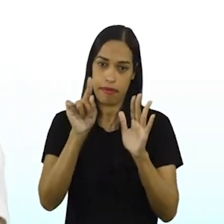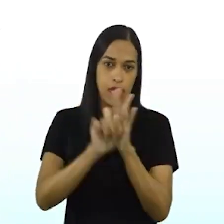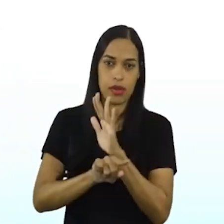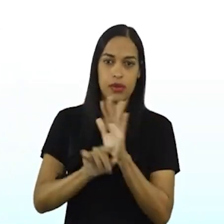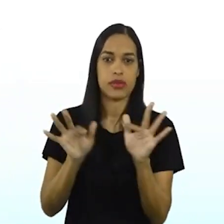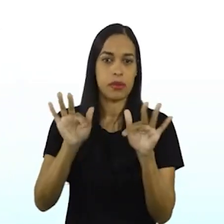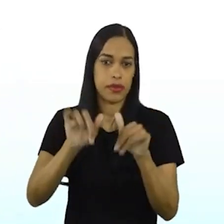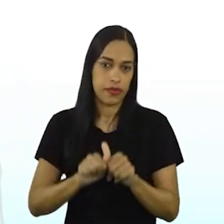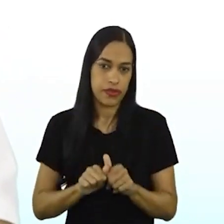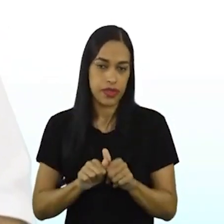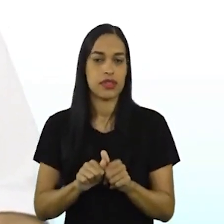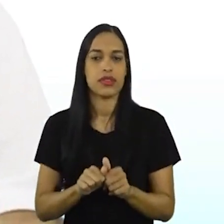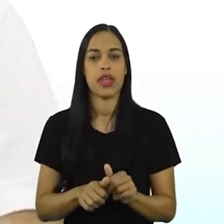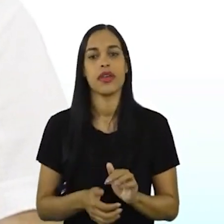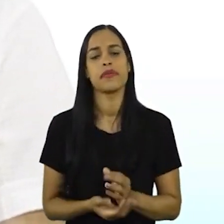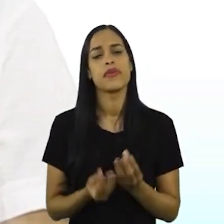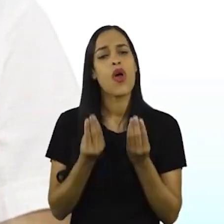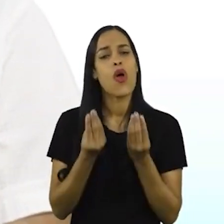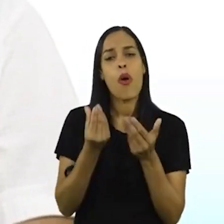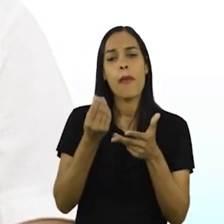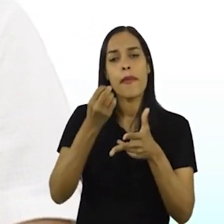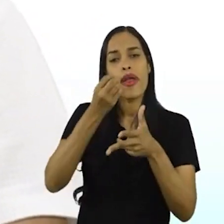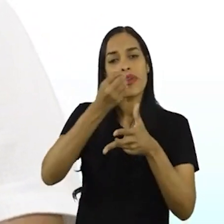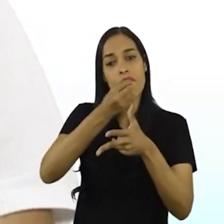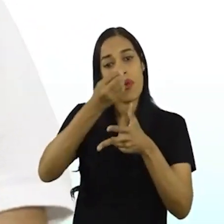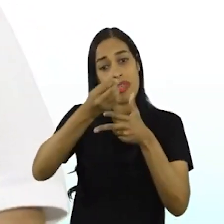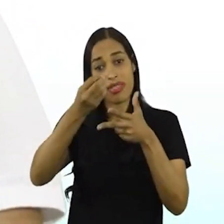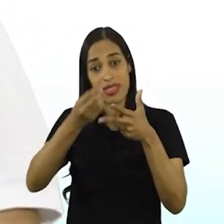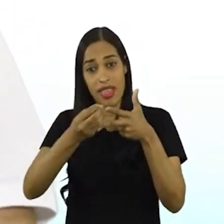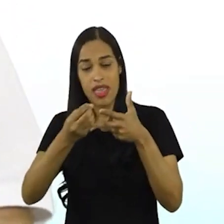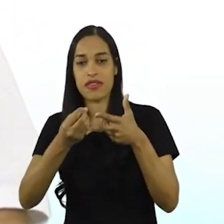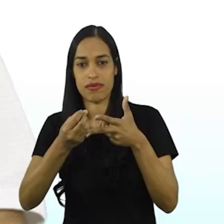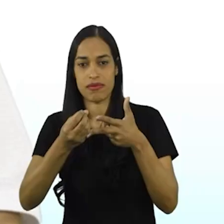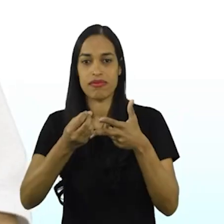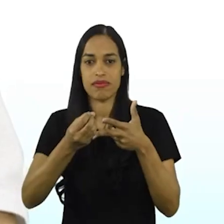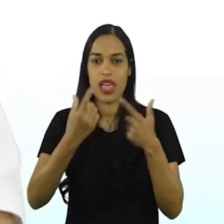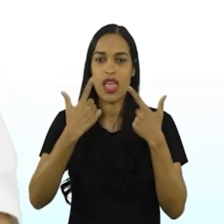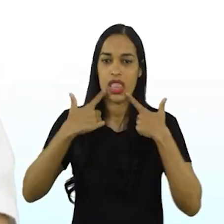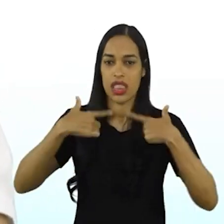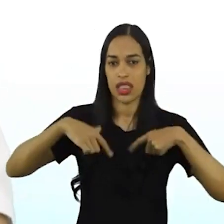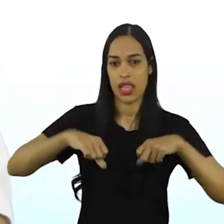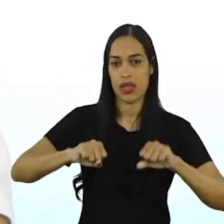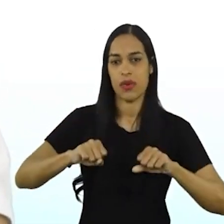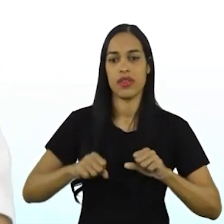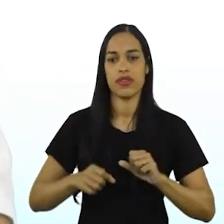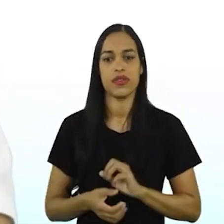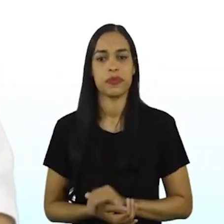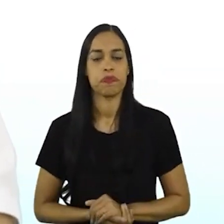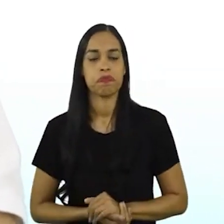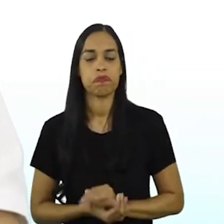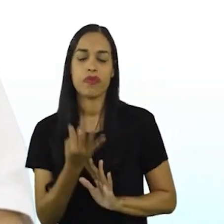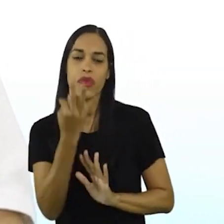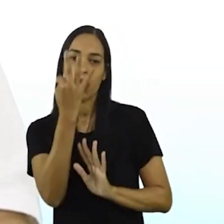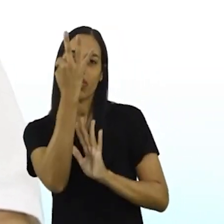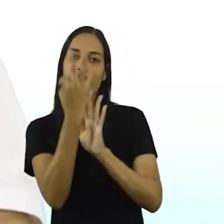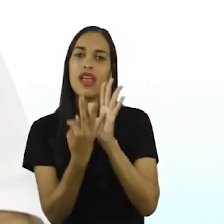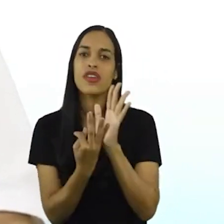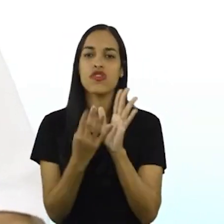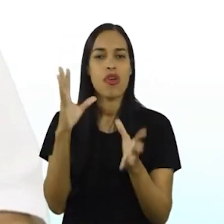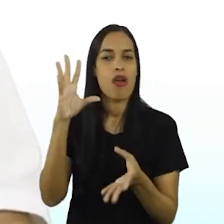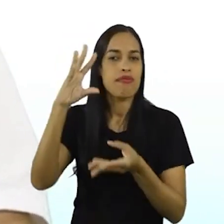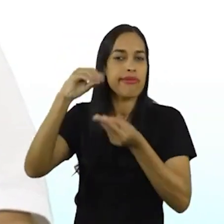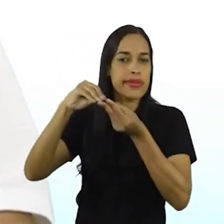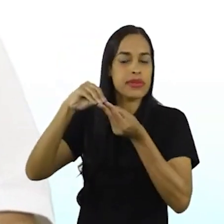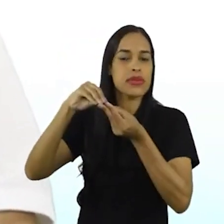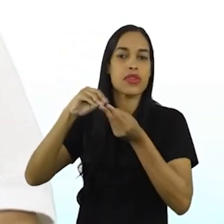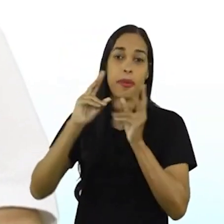essa questão para a gente fechar. Como é que o Enem pede mais uma questão aí de funções da linguagem? Tá um texto, esse texto